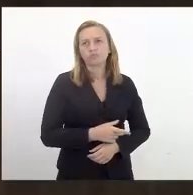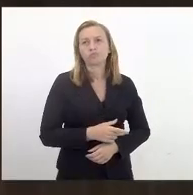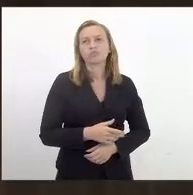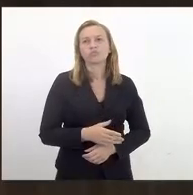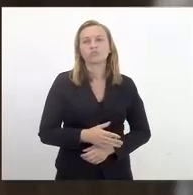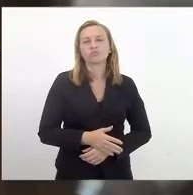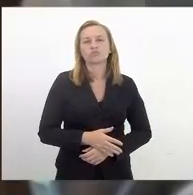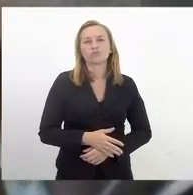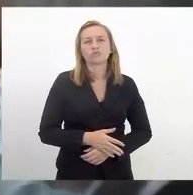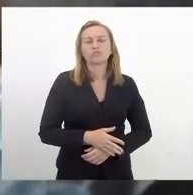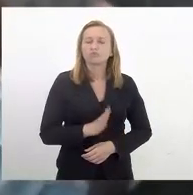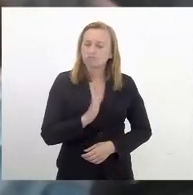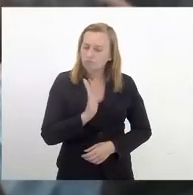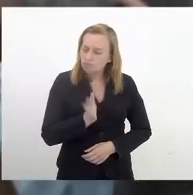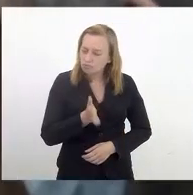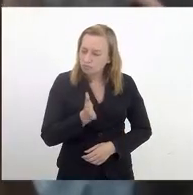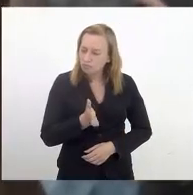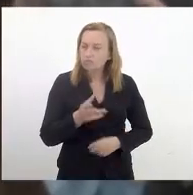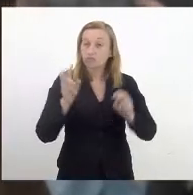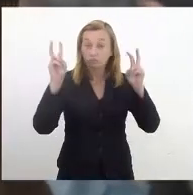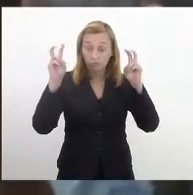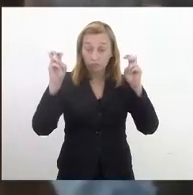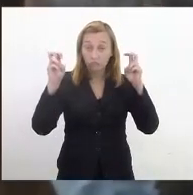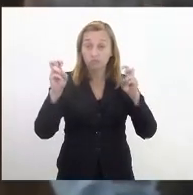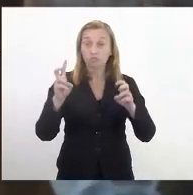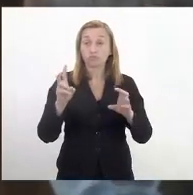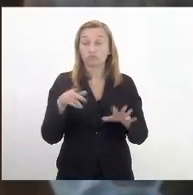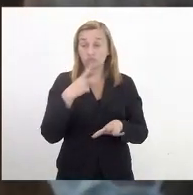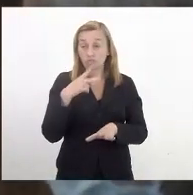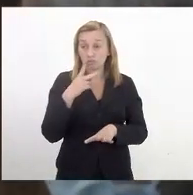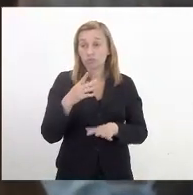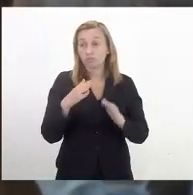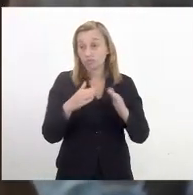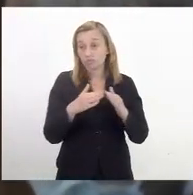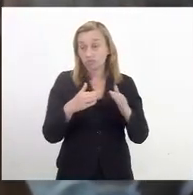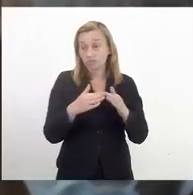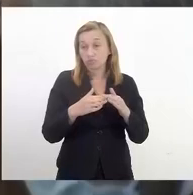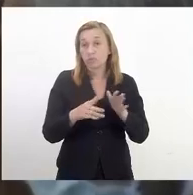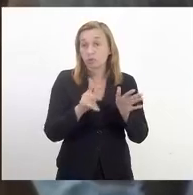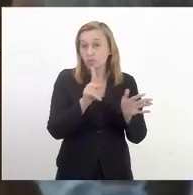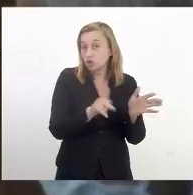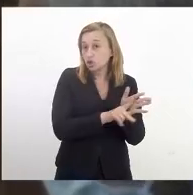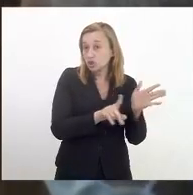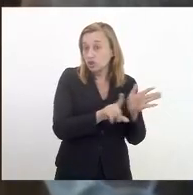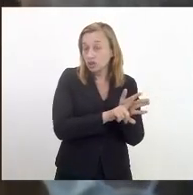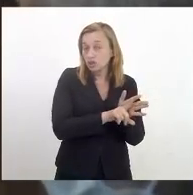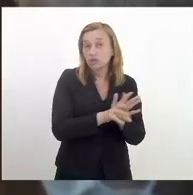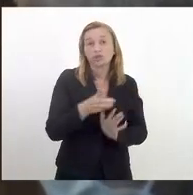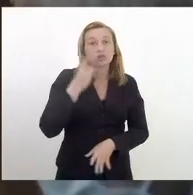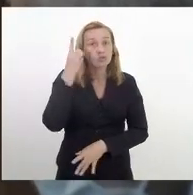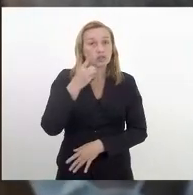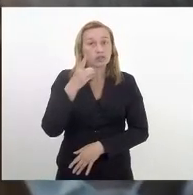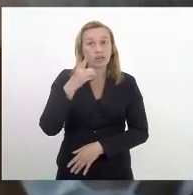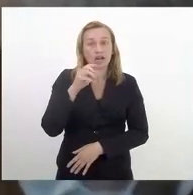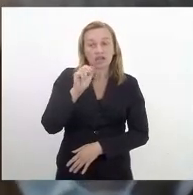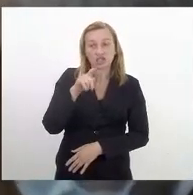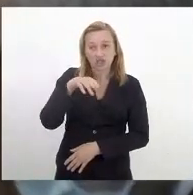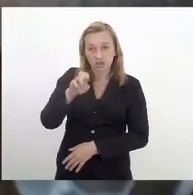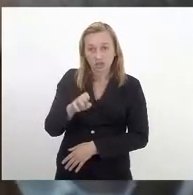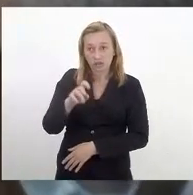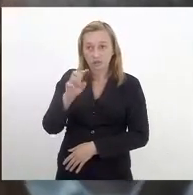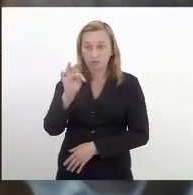uma matéria tramitando na casa sobre esse tema que é o projeto de lei de autoria do deputado Alexandre Freitas